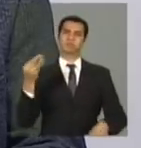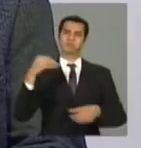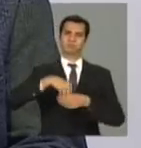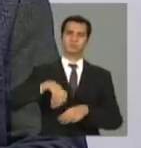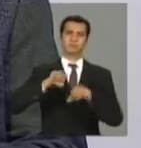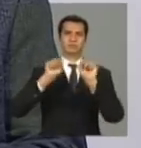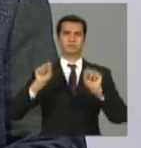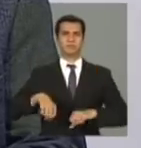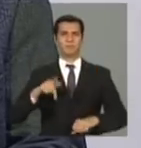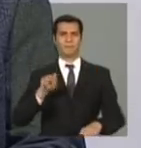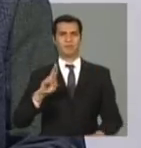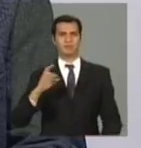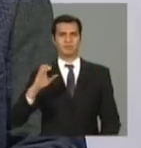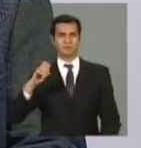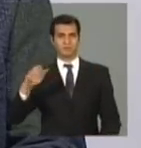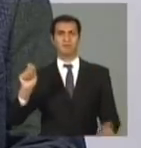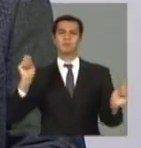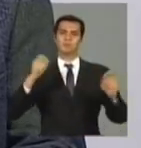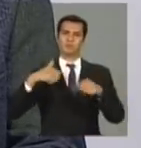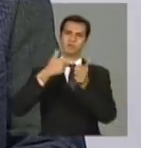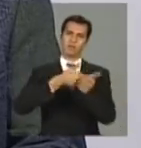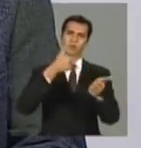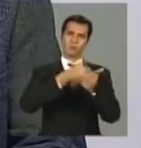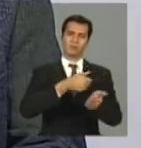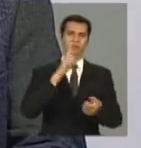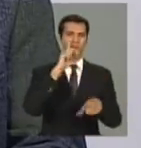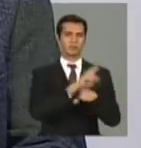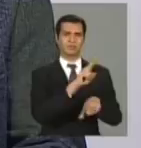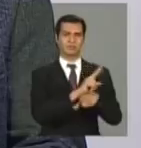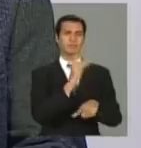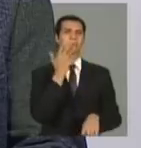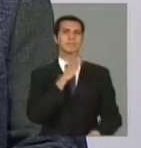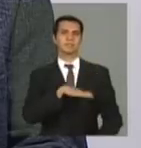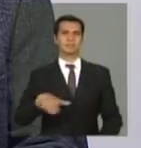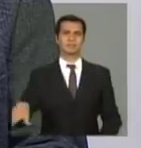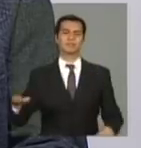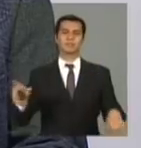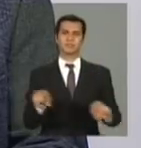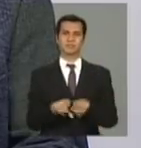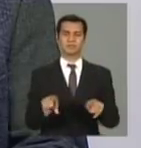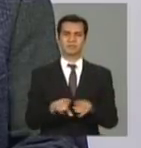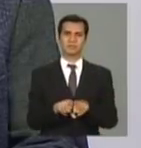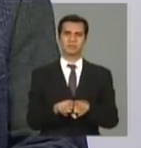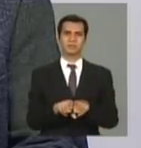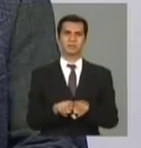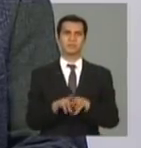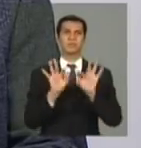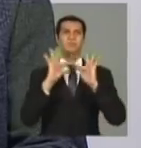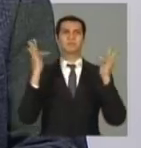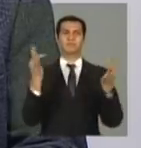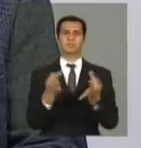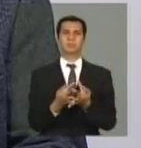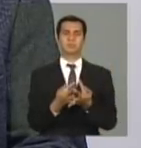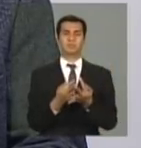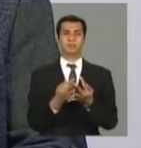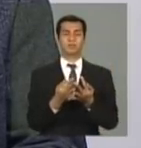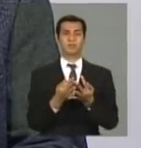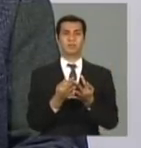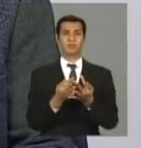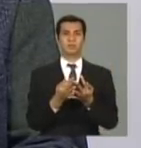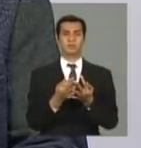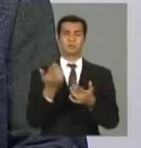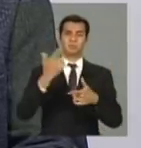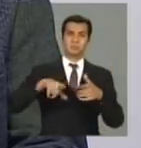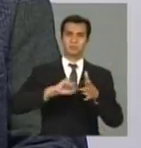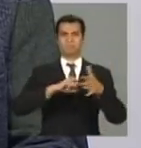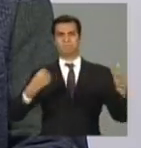poderá se acompanhar a criança e ter, com isso, voltando a família saindo da instituição operacional, saindo da